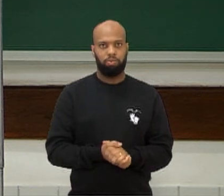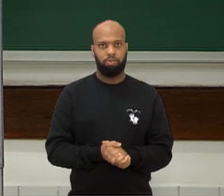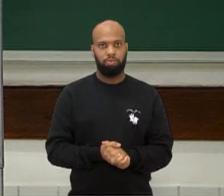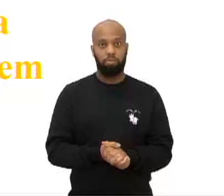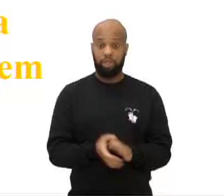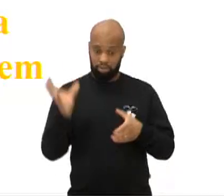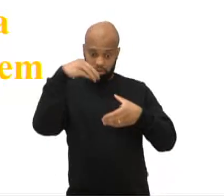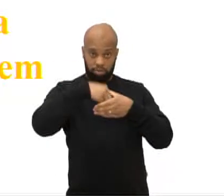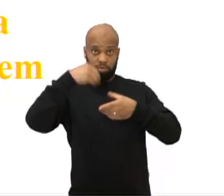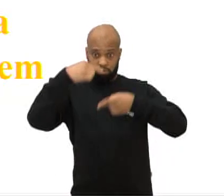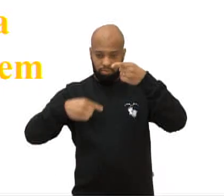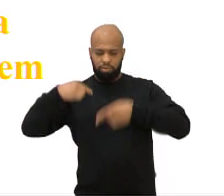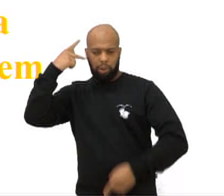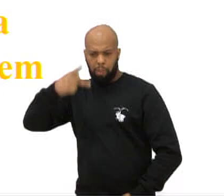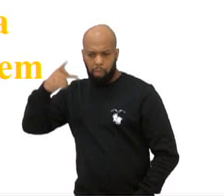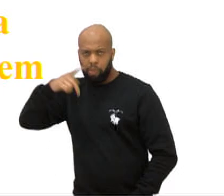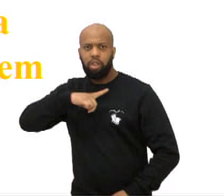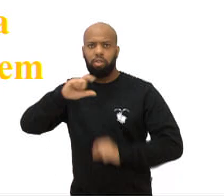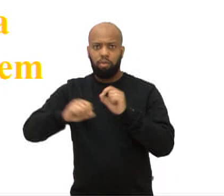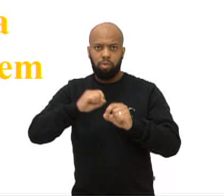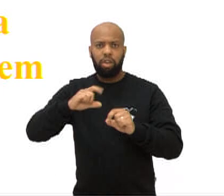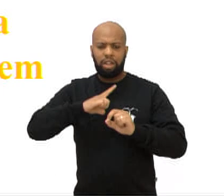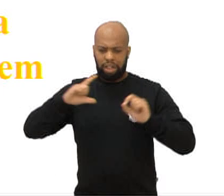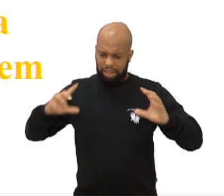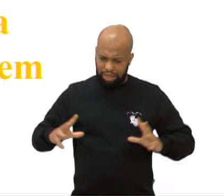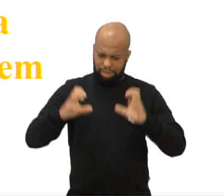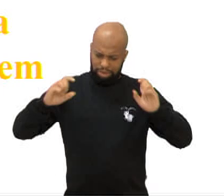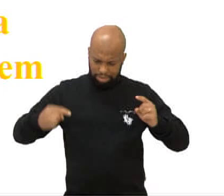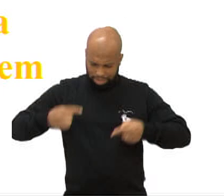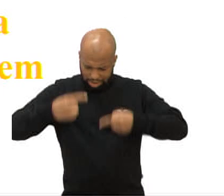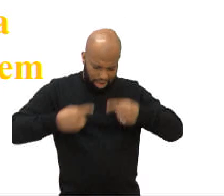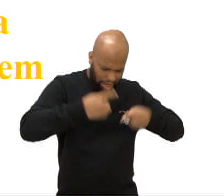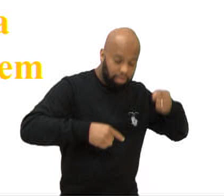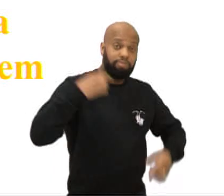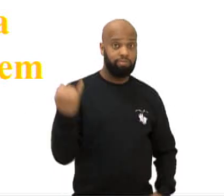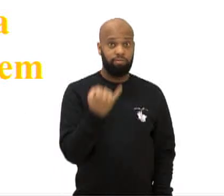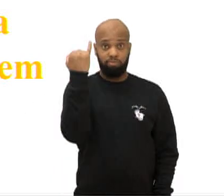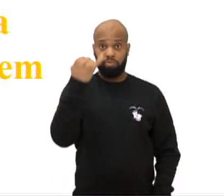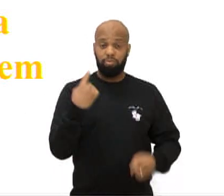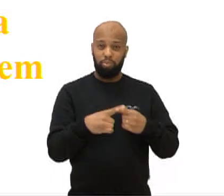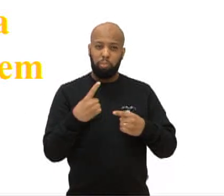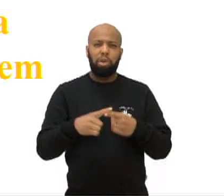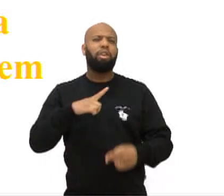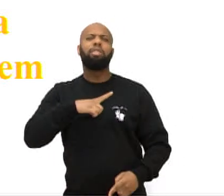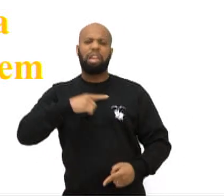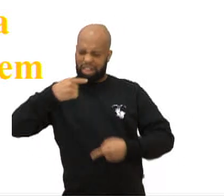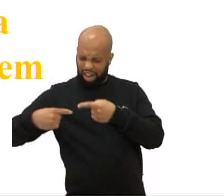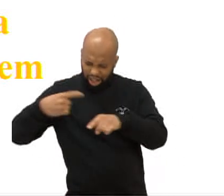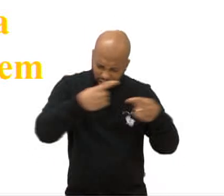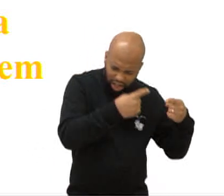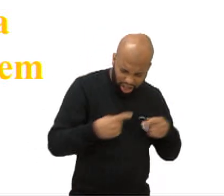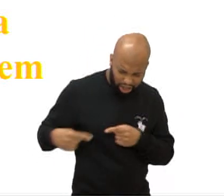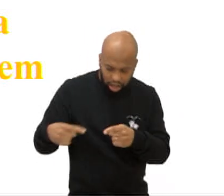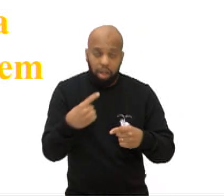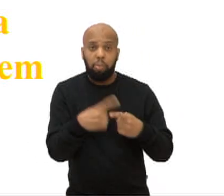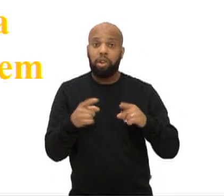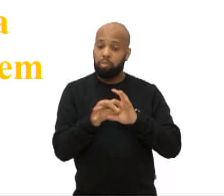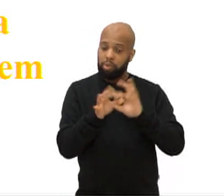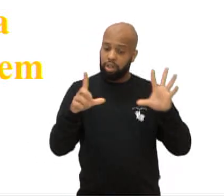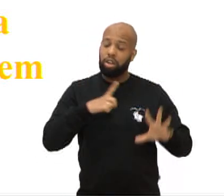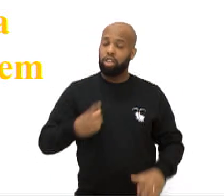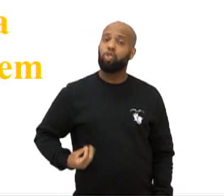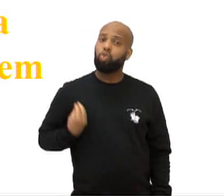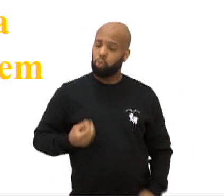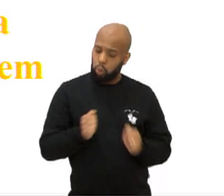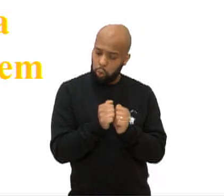Então, na política, os conflitos são importantes. Se existe conflito, é porque a liberdade está